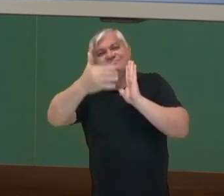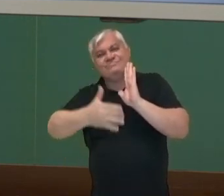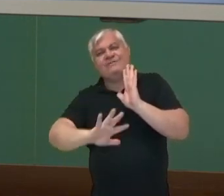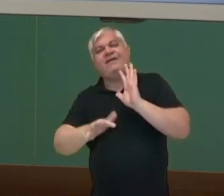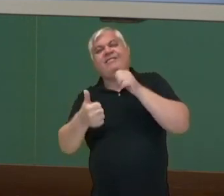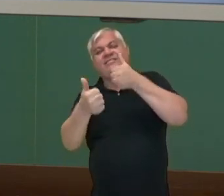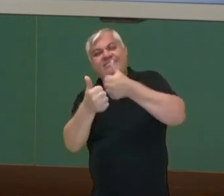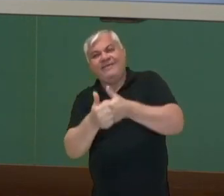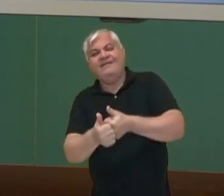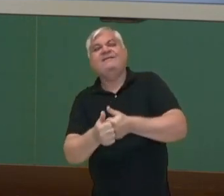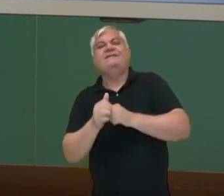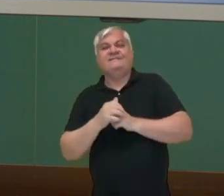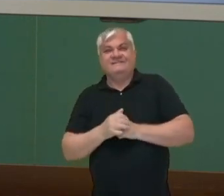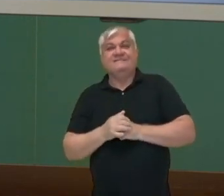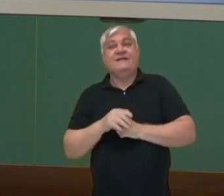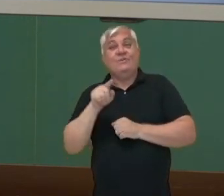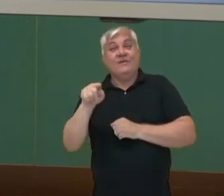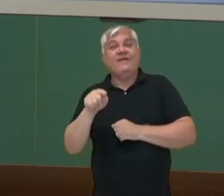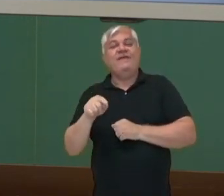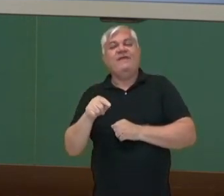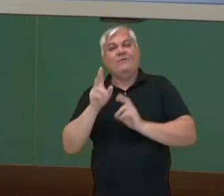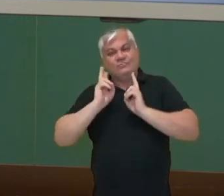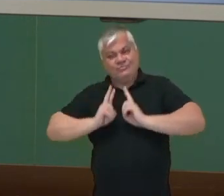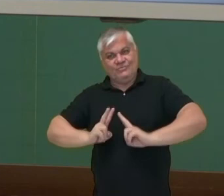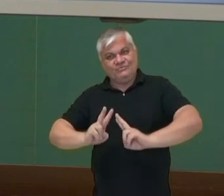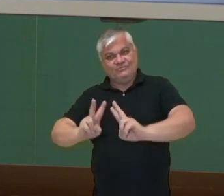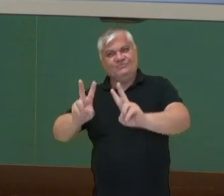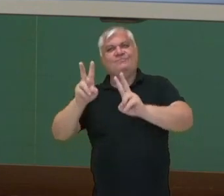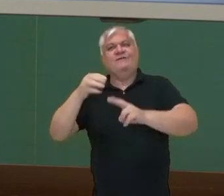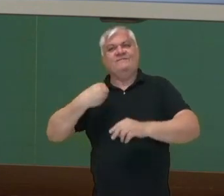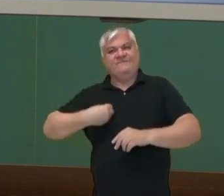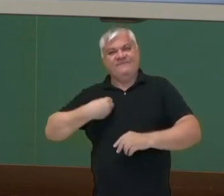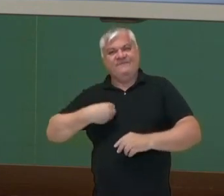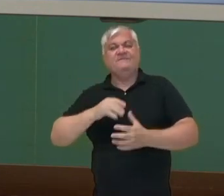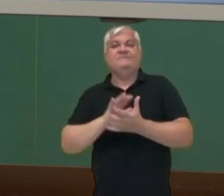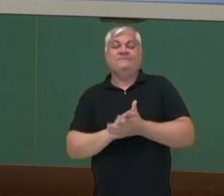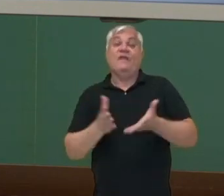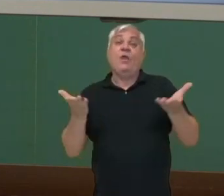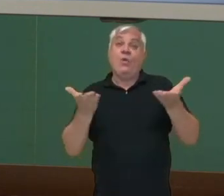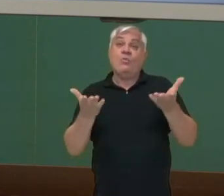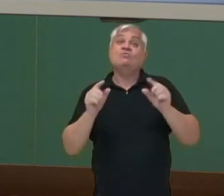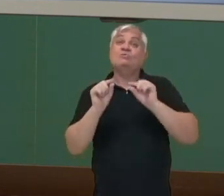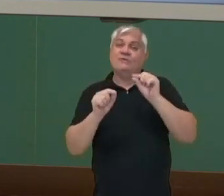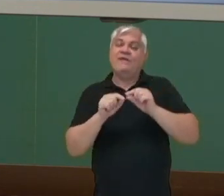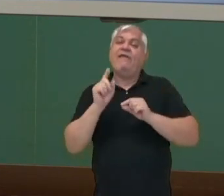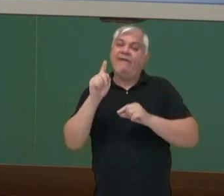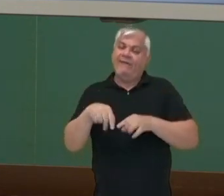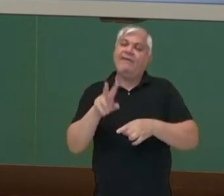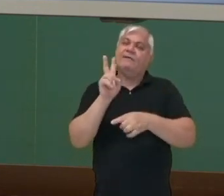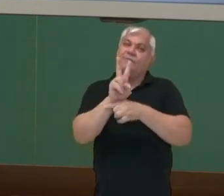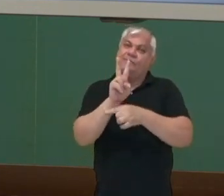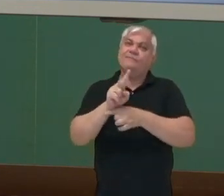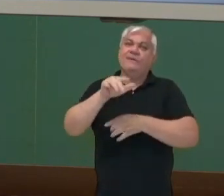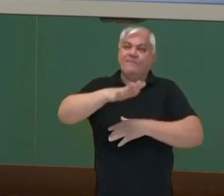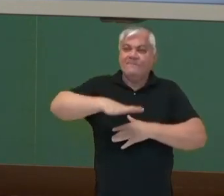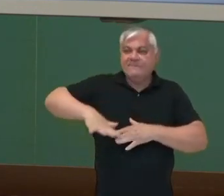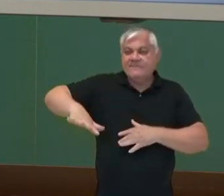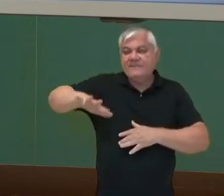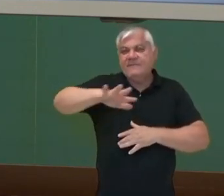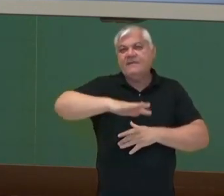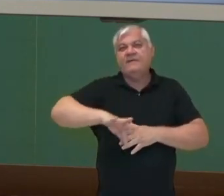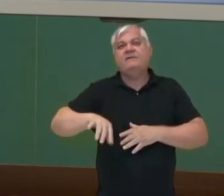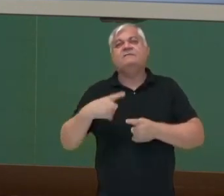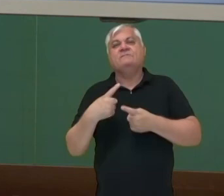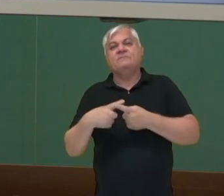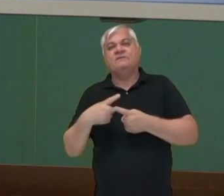Mantiqueira e da Serra do Mar, e isso fez com que essas áreas ficassem preservadas e hoje são áreas, né, reservas ambientais, justamente